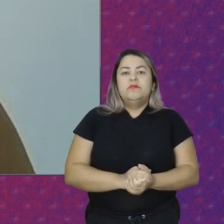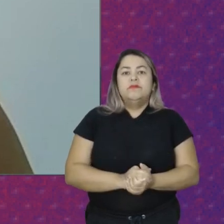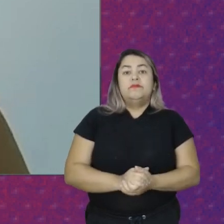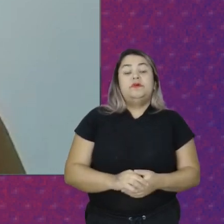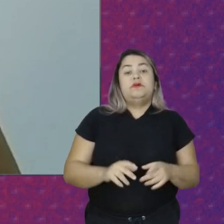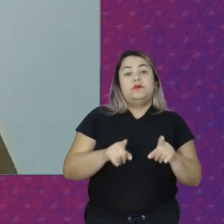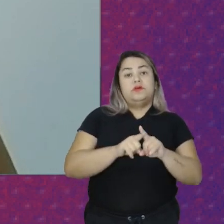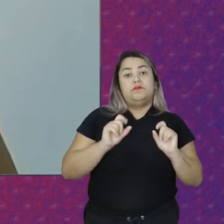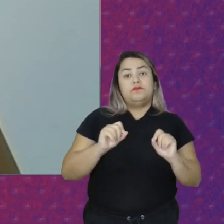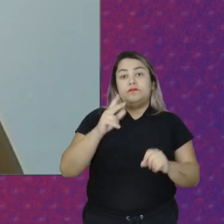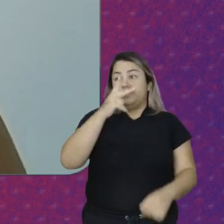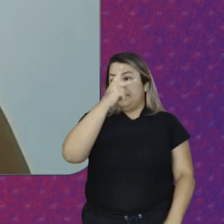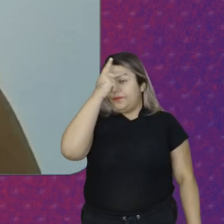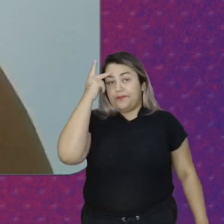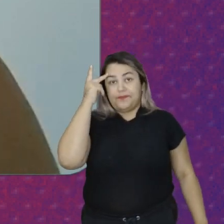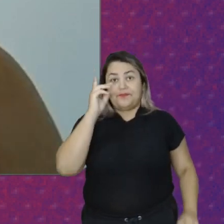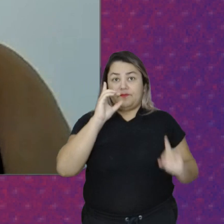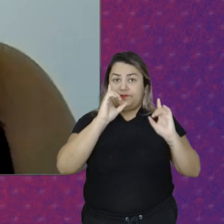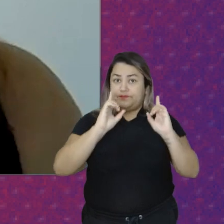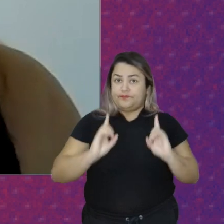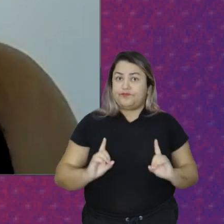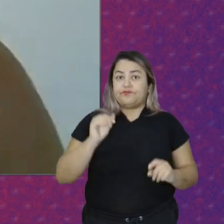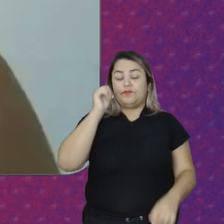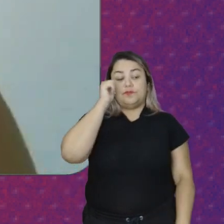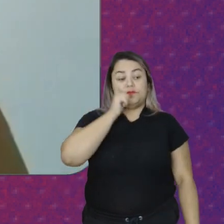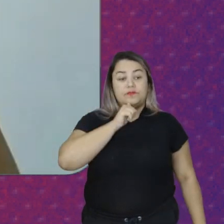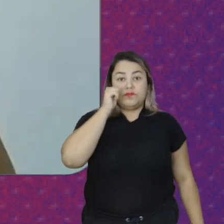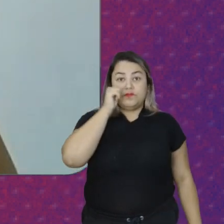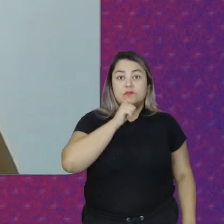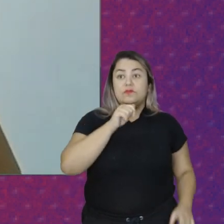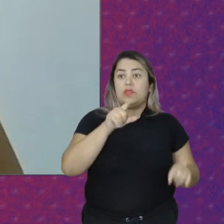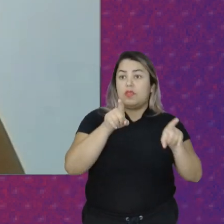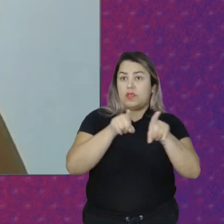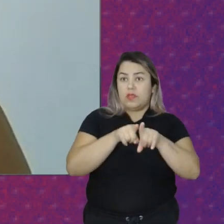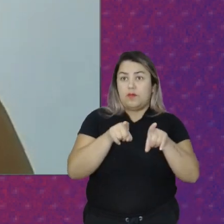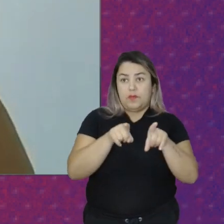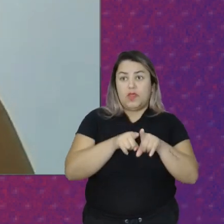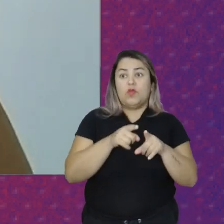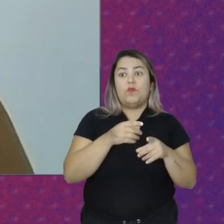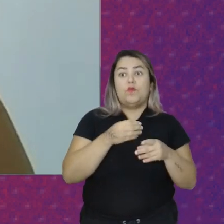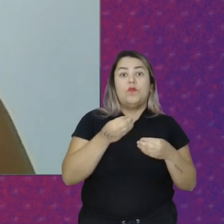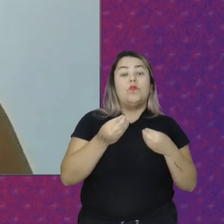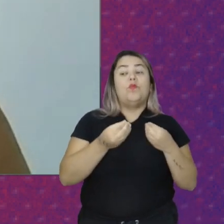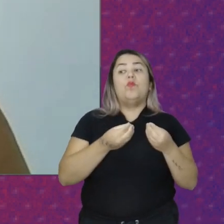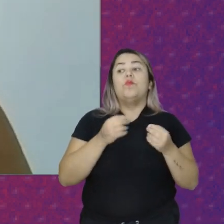tratando a questão das pessoas com deficiência, sobretudo das mulheres, como uma questão,